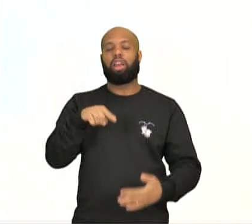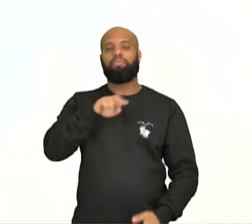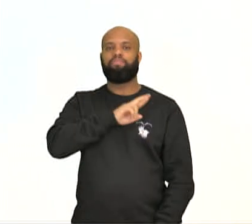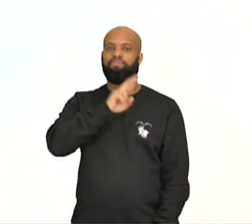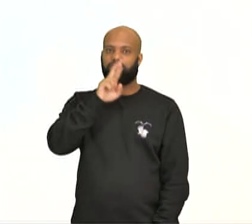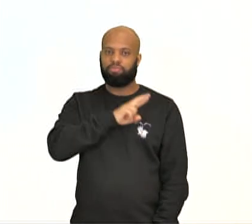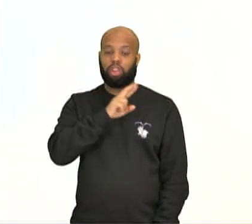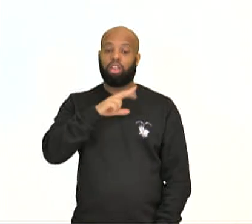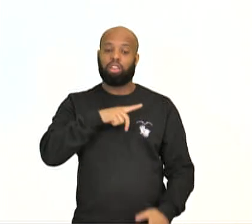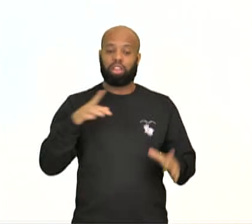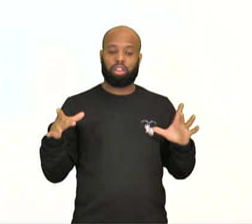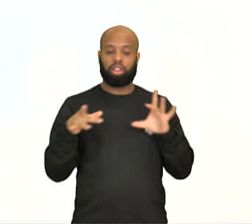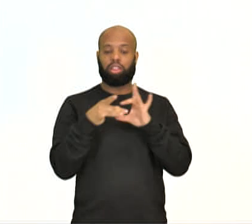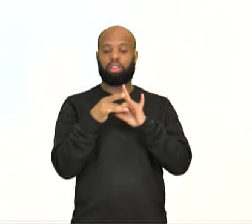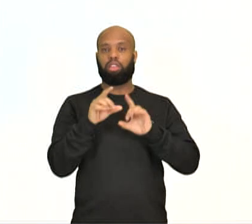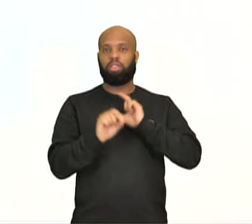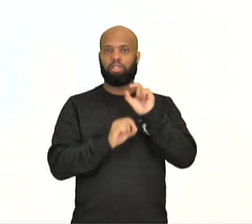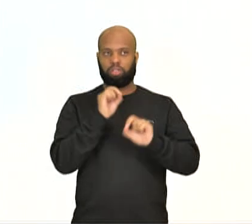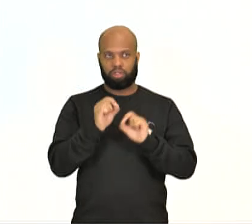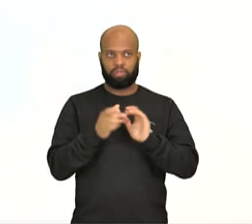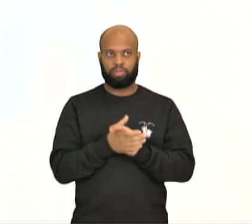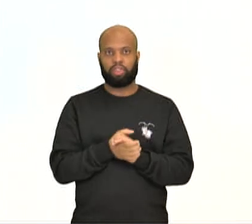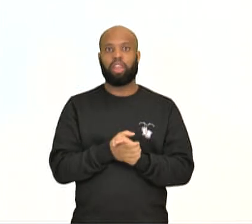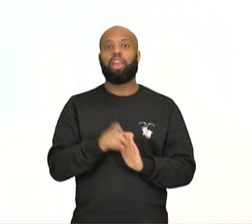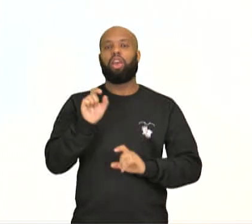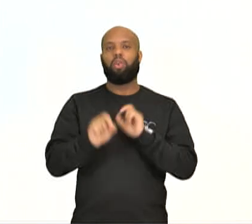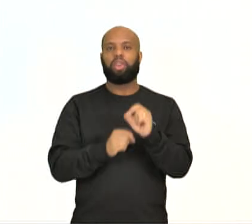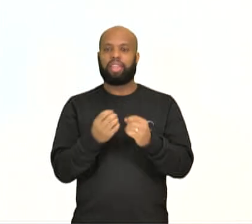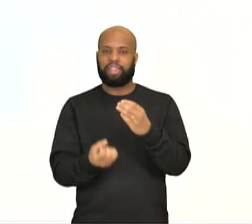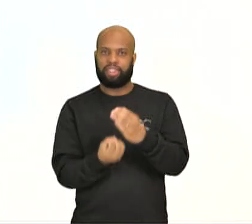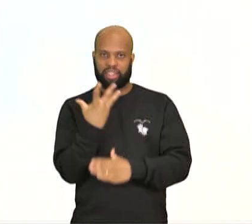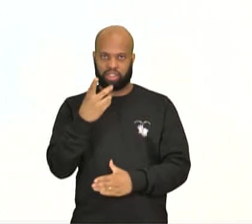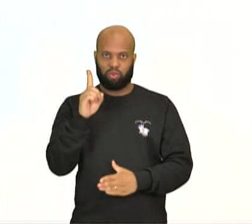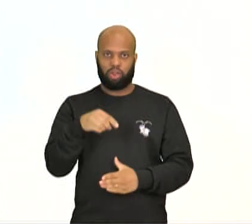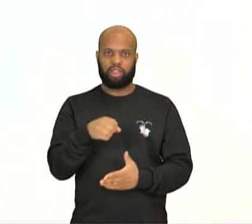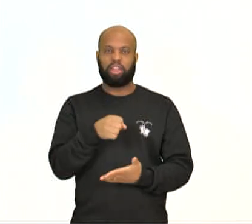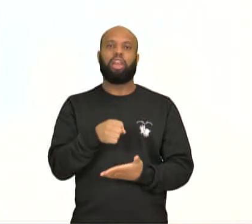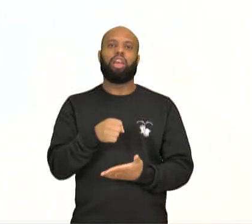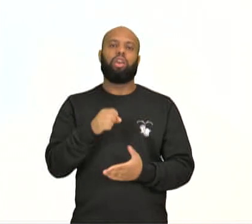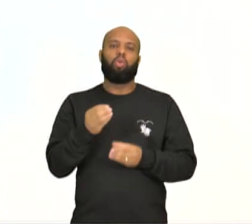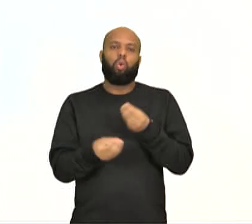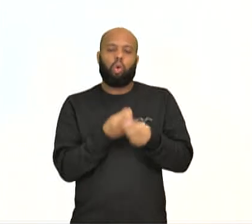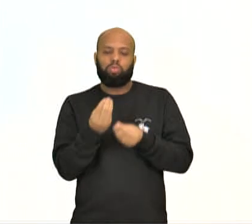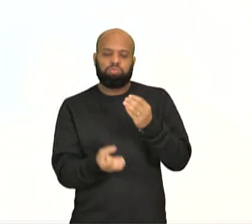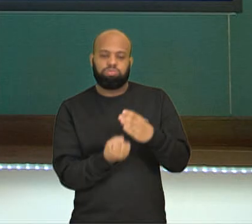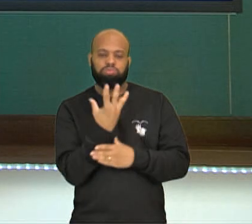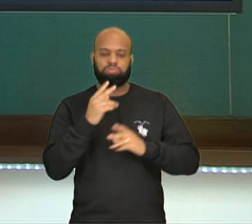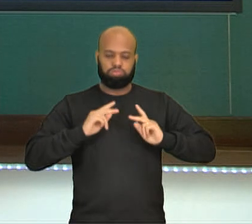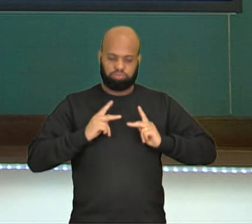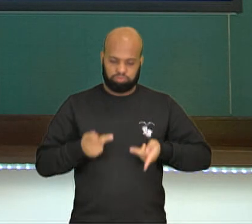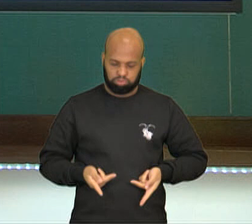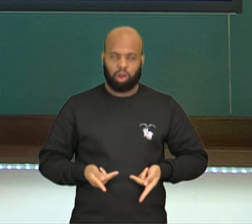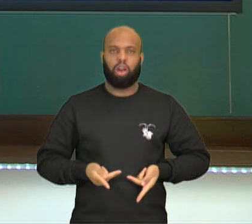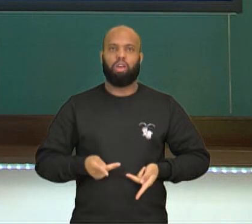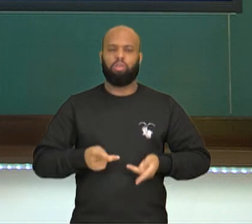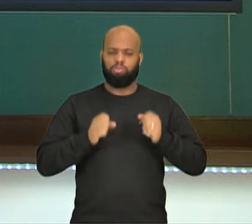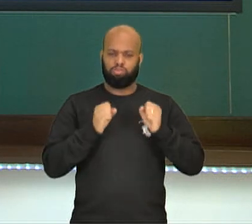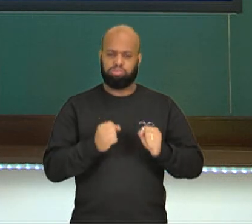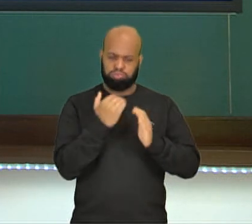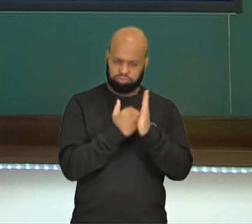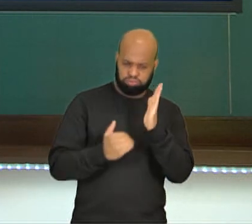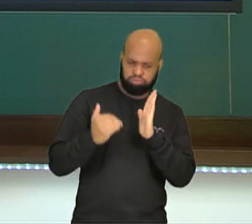religiosa está ligada ao que nós chamamos de criação, ou o criacionismo, quando um poder supremo